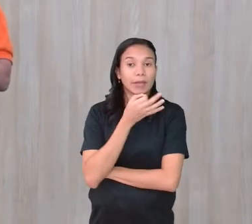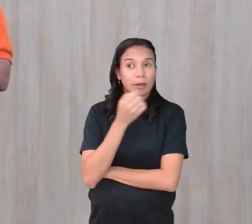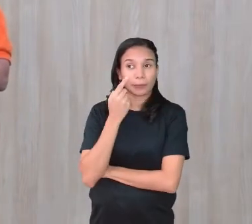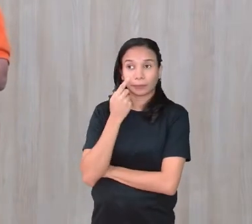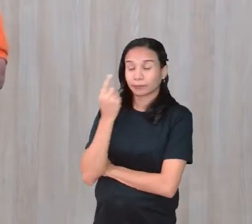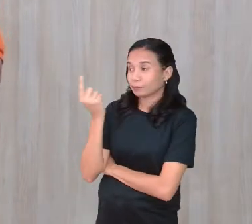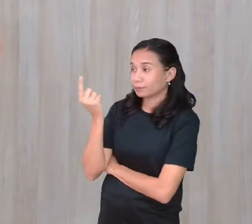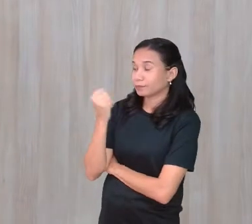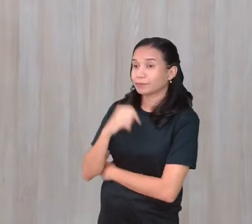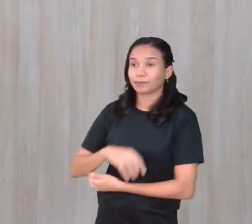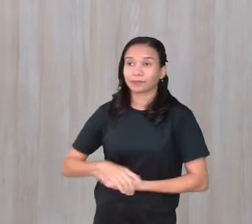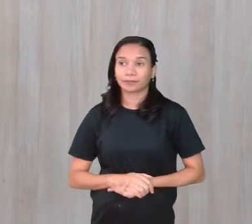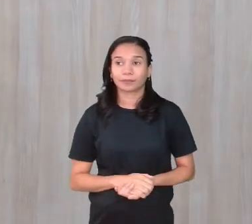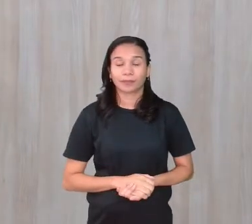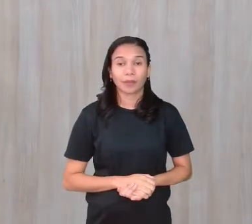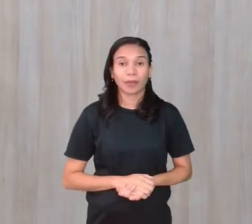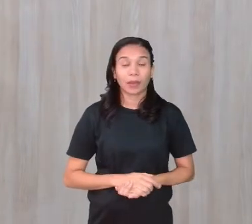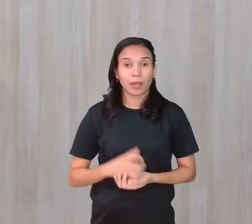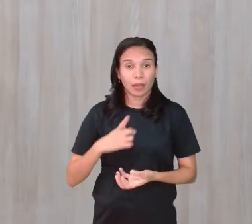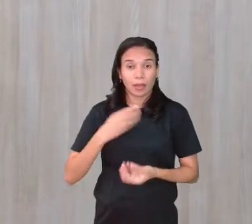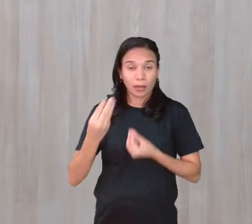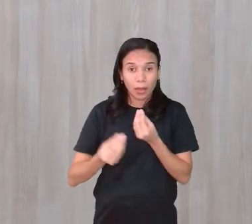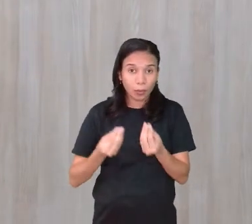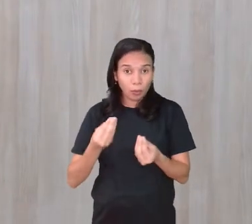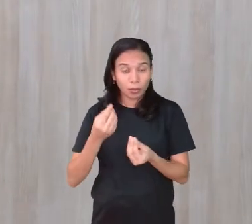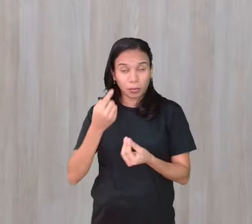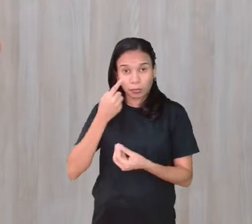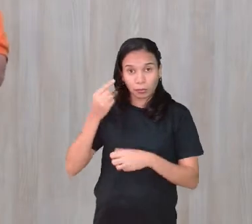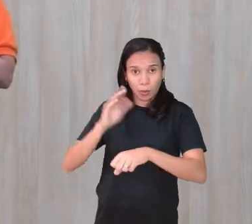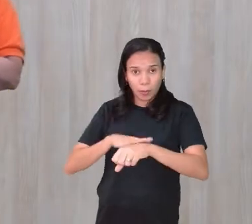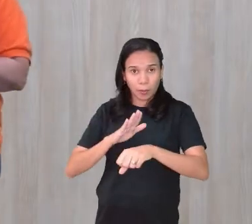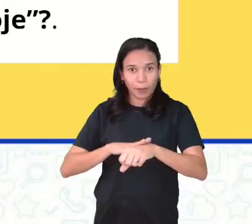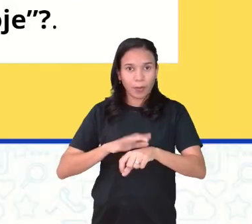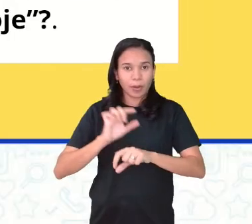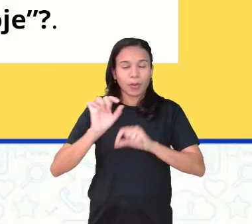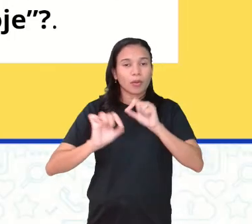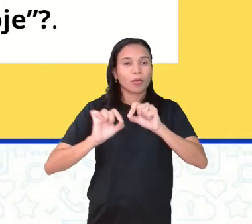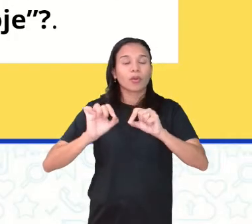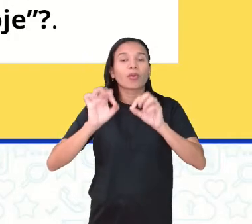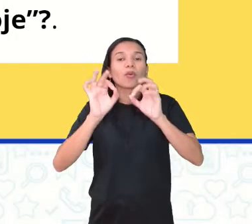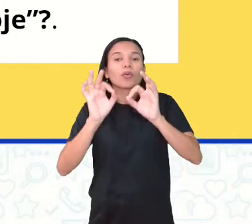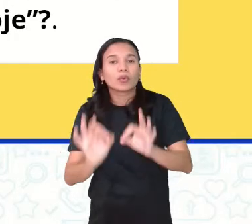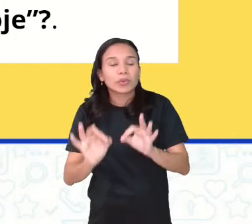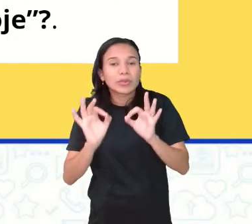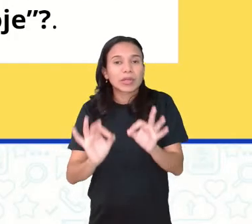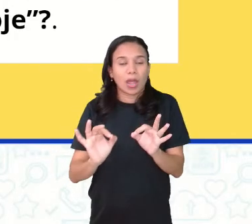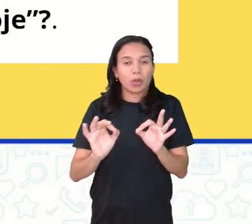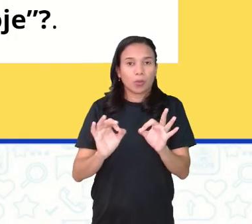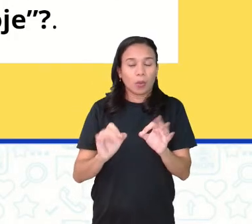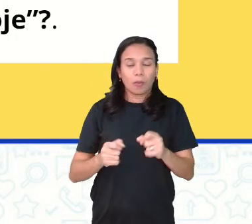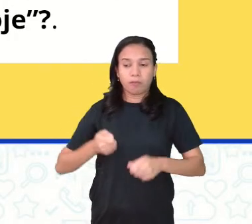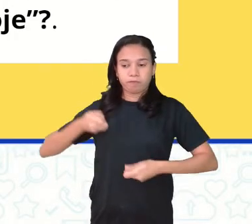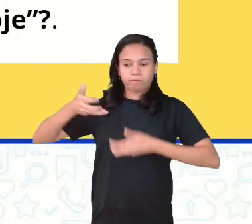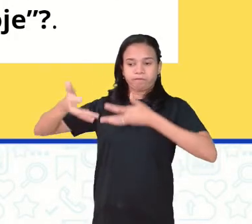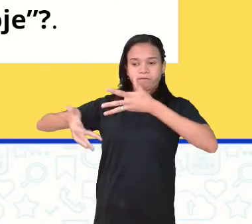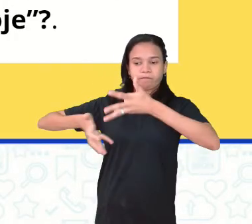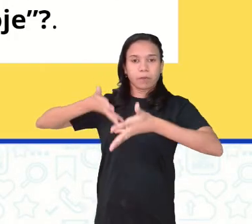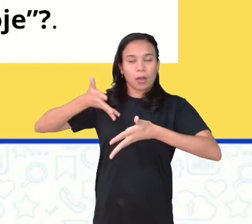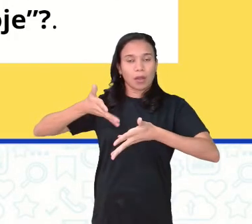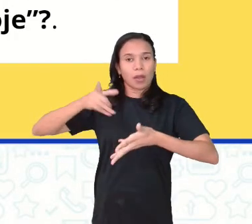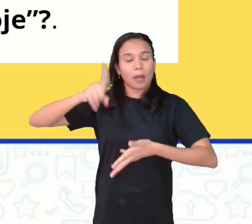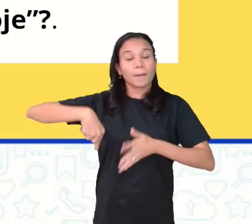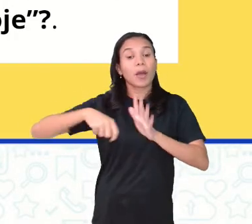exemplo? Então, na referida situação, seria adequado ao contexto social